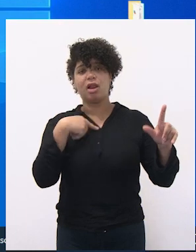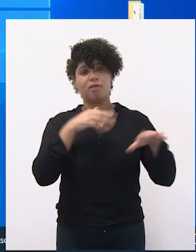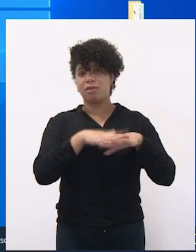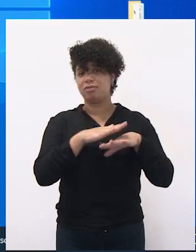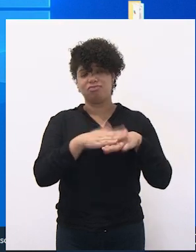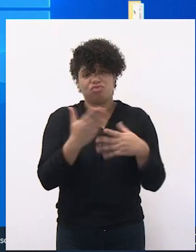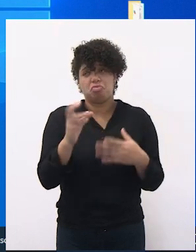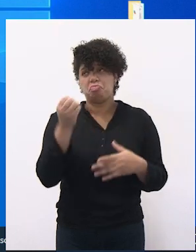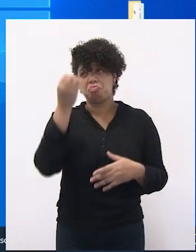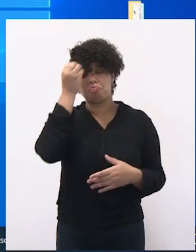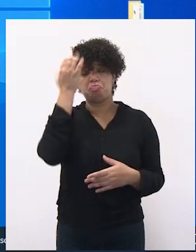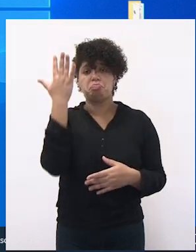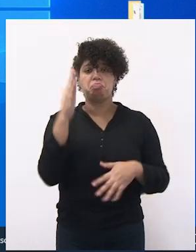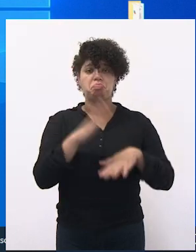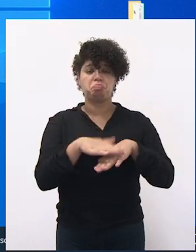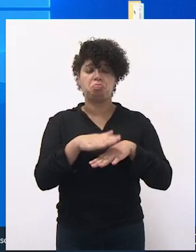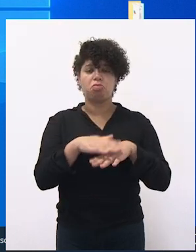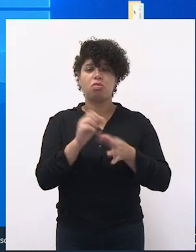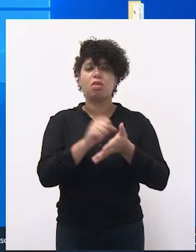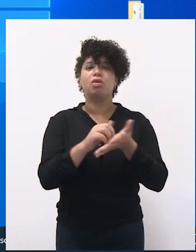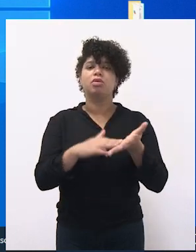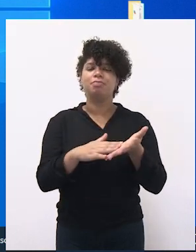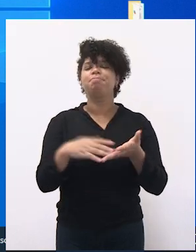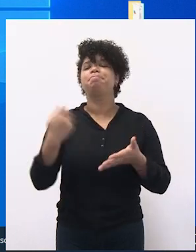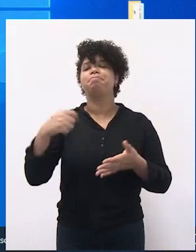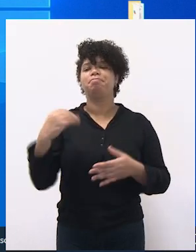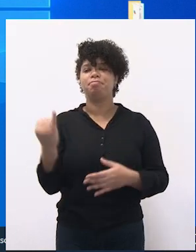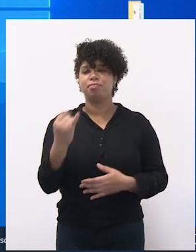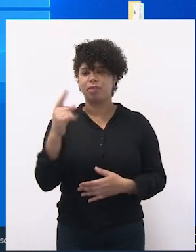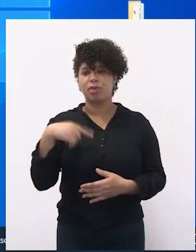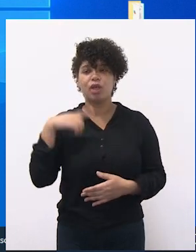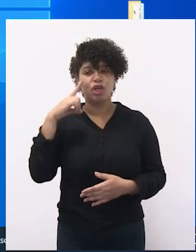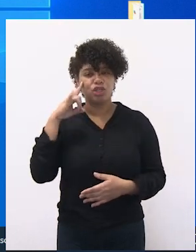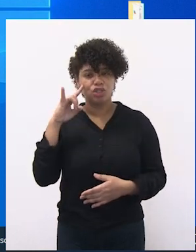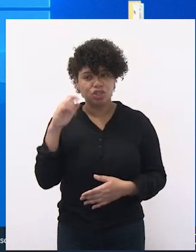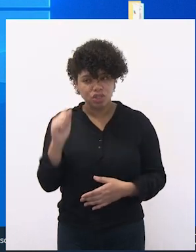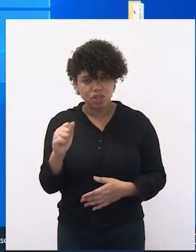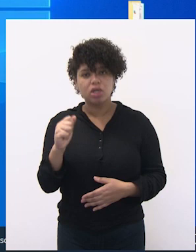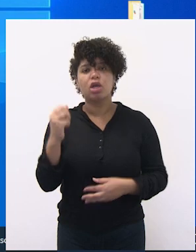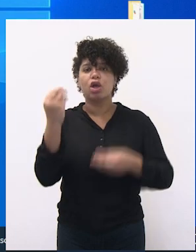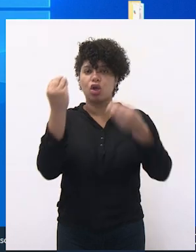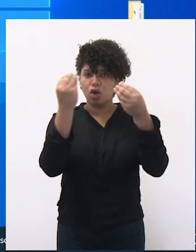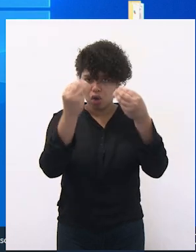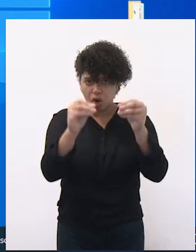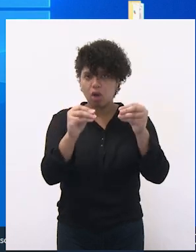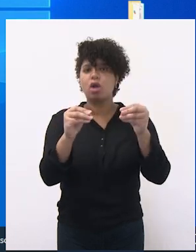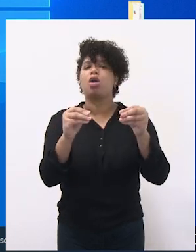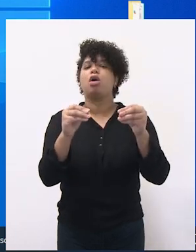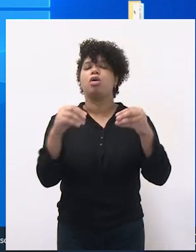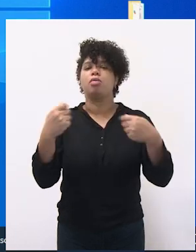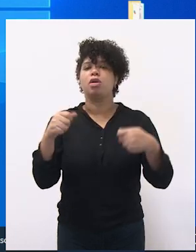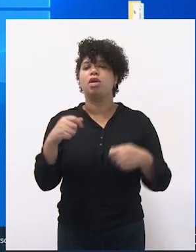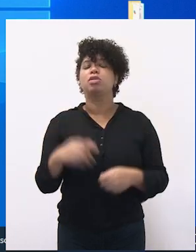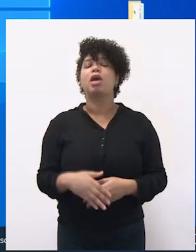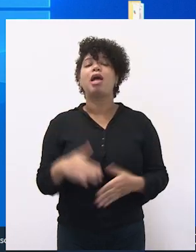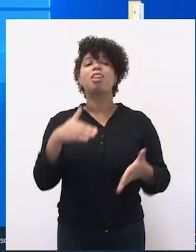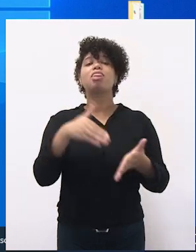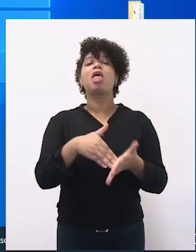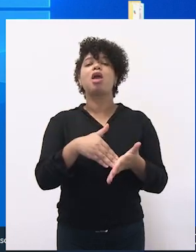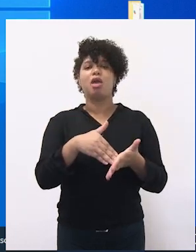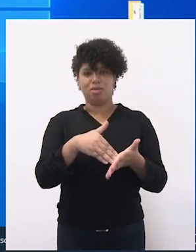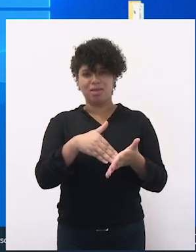vezes ele esquece de fazer. Então, é importantíssimo que você venha aqui, coloque aí a data que você deseja, né? A